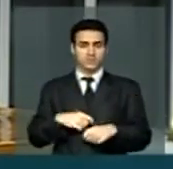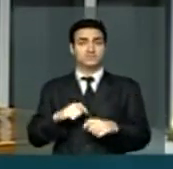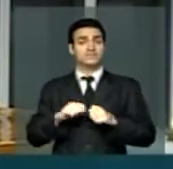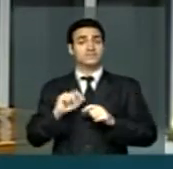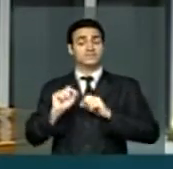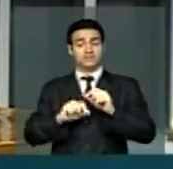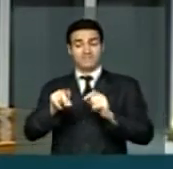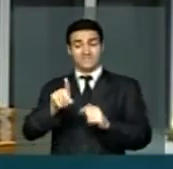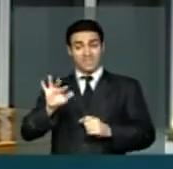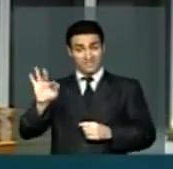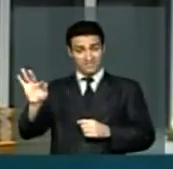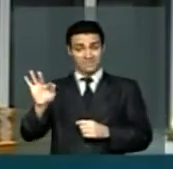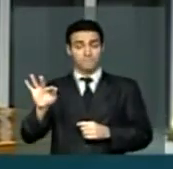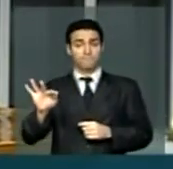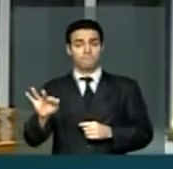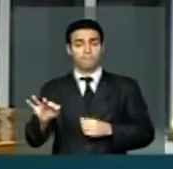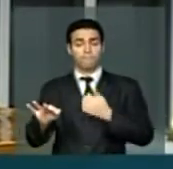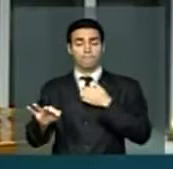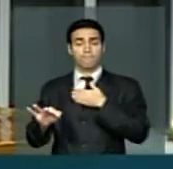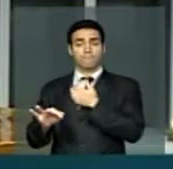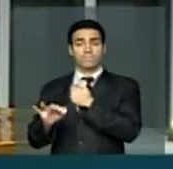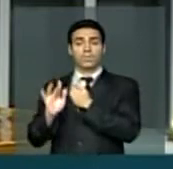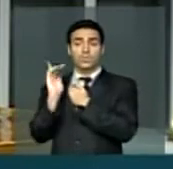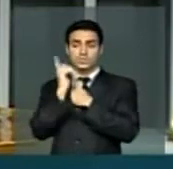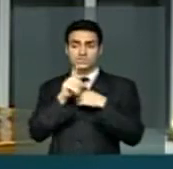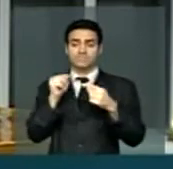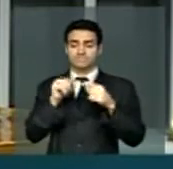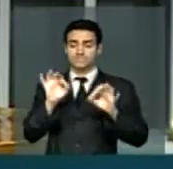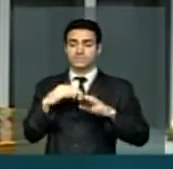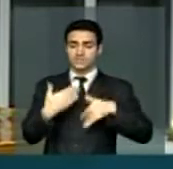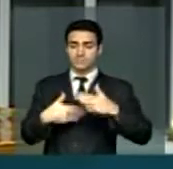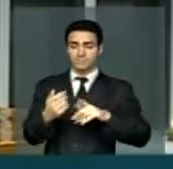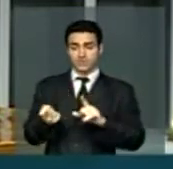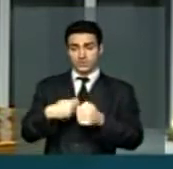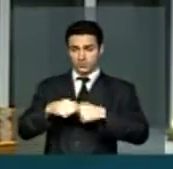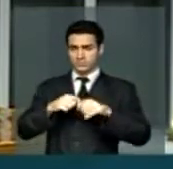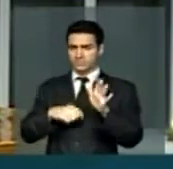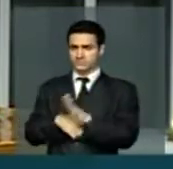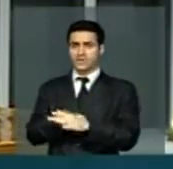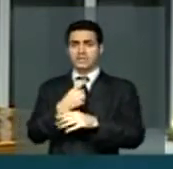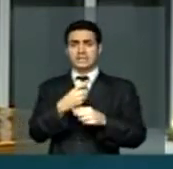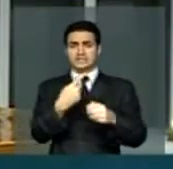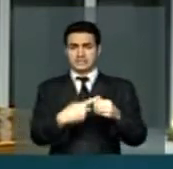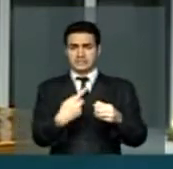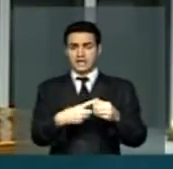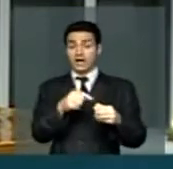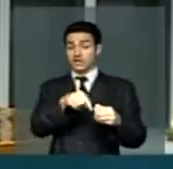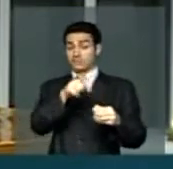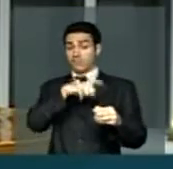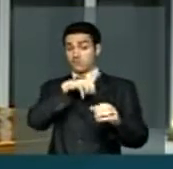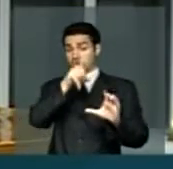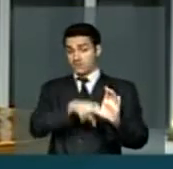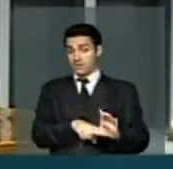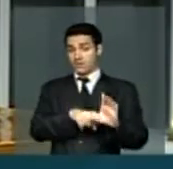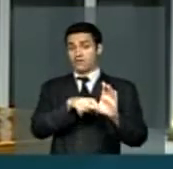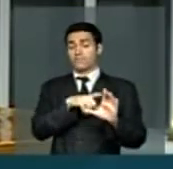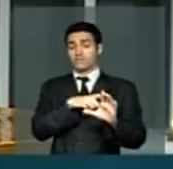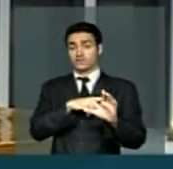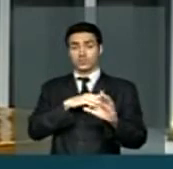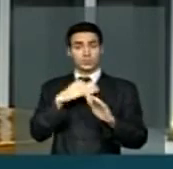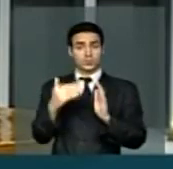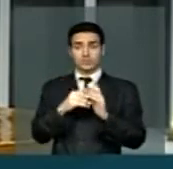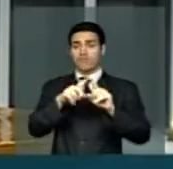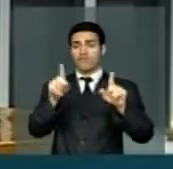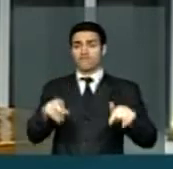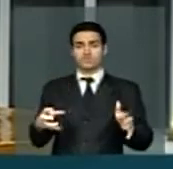fazer com que o Distrito Federal tenha realmente um desenvolvimento econômico. Nós vivemos em uma cidade que tem uma dependência do funcionalismo